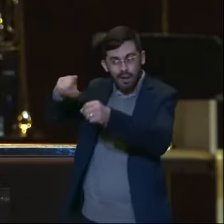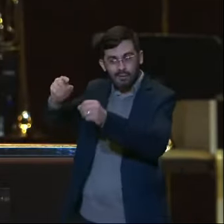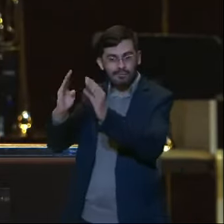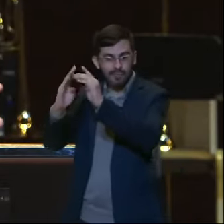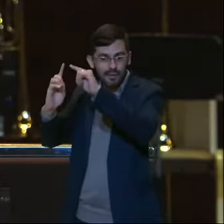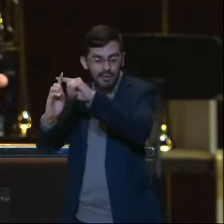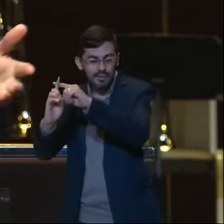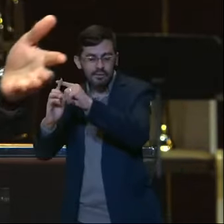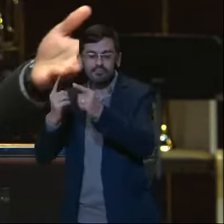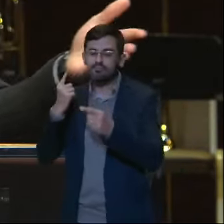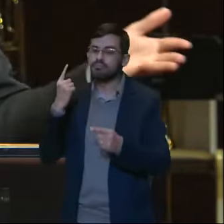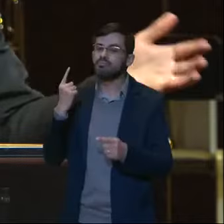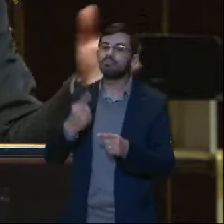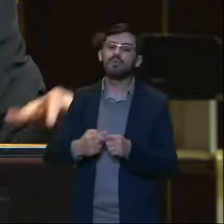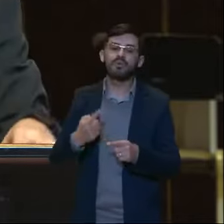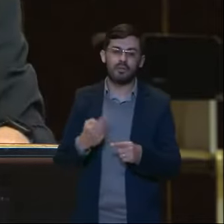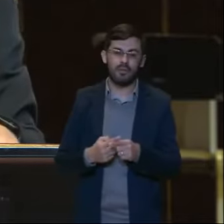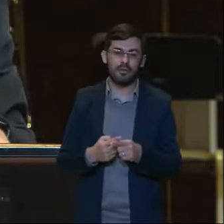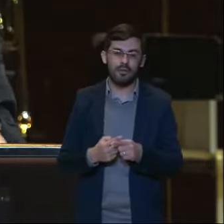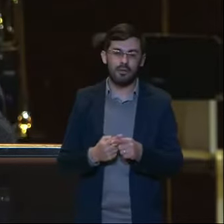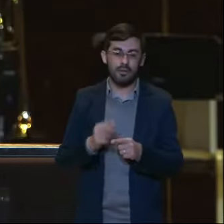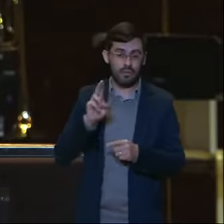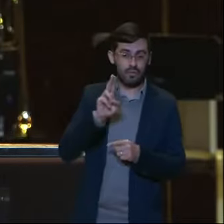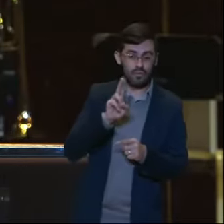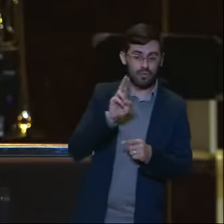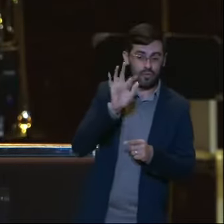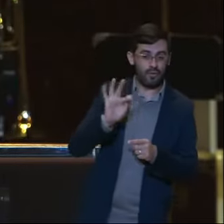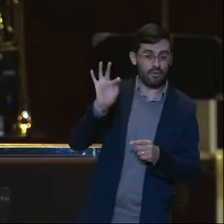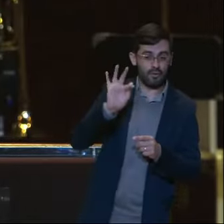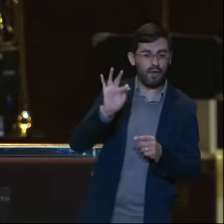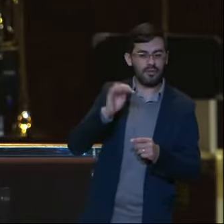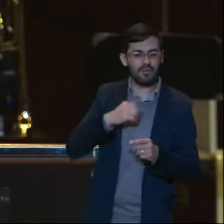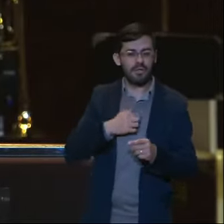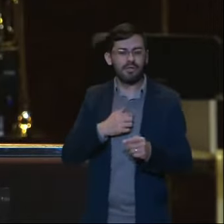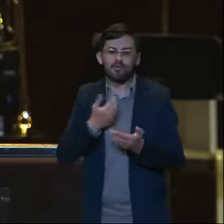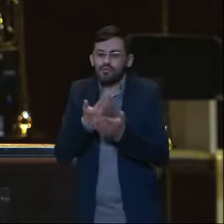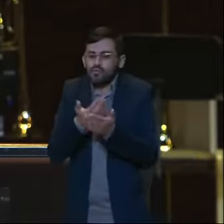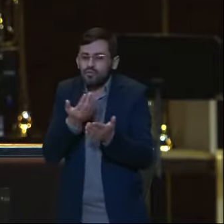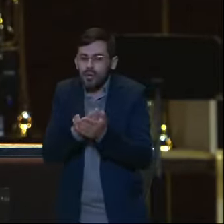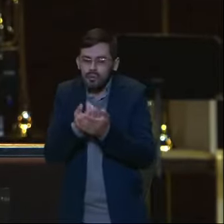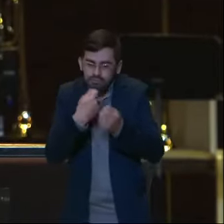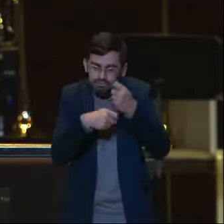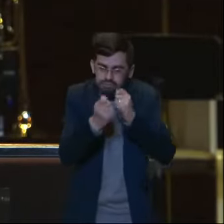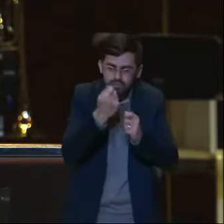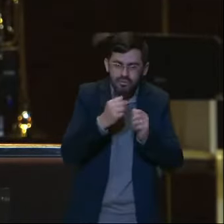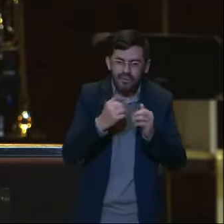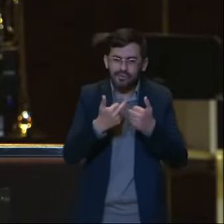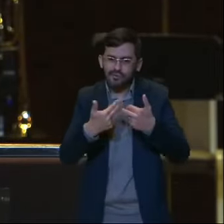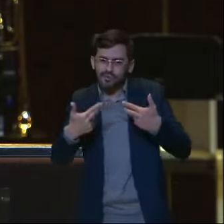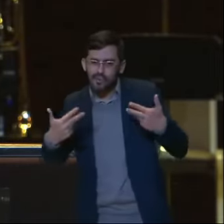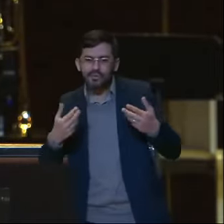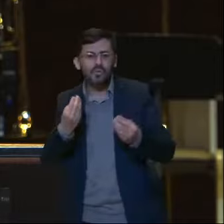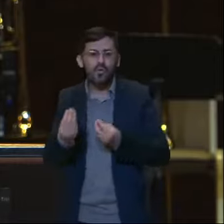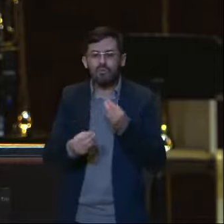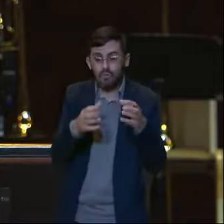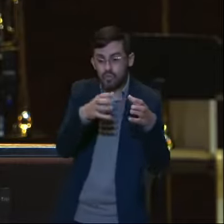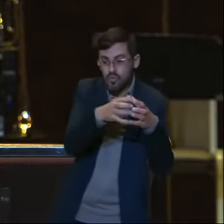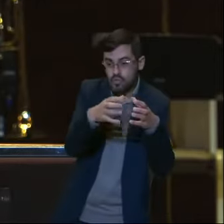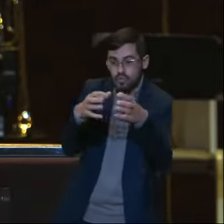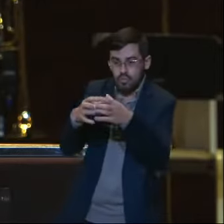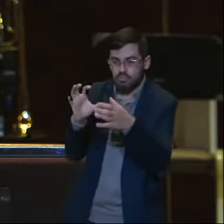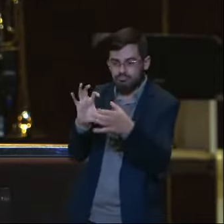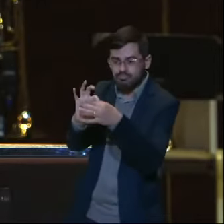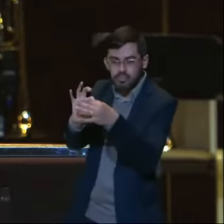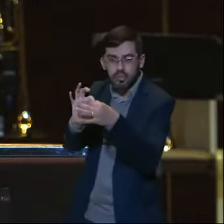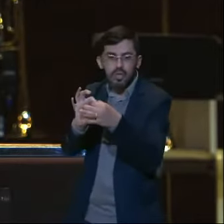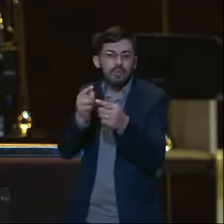igreja, porque na universidade ele dava aula de economia e estudava todas as dinâmicas do porquê que grupos se